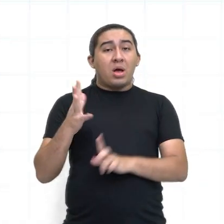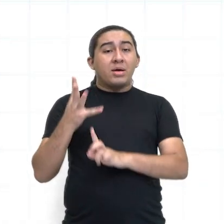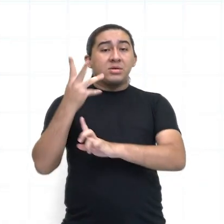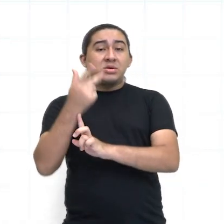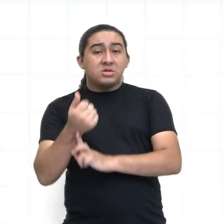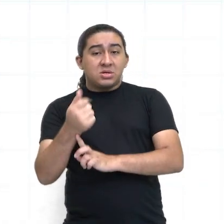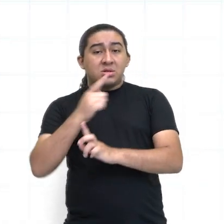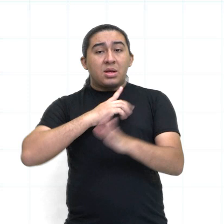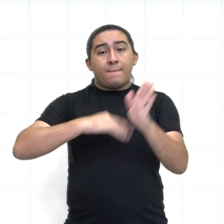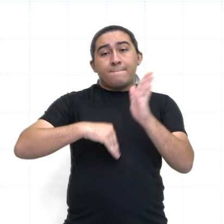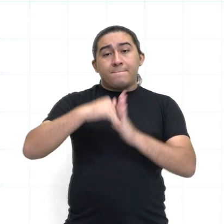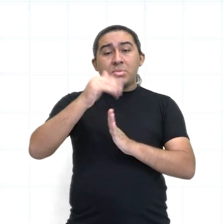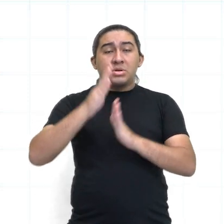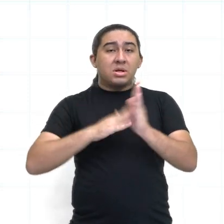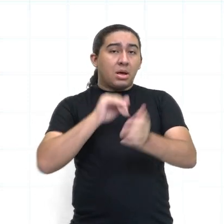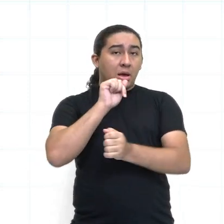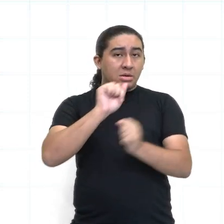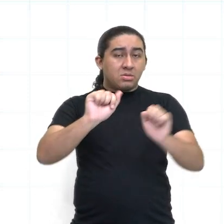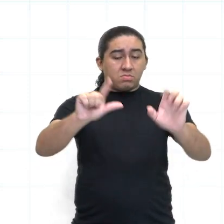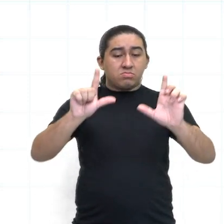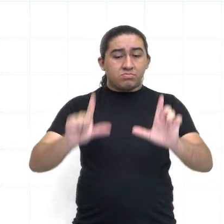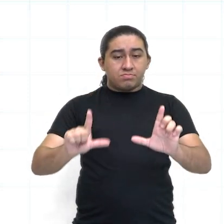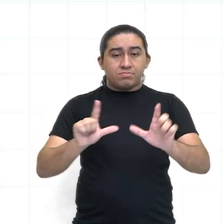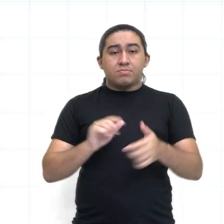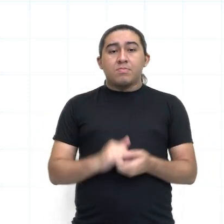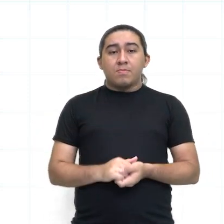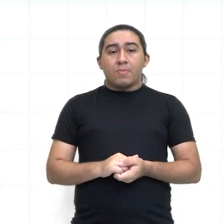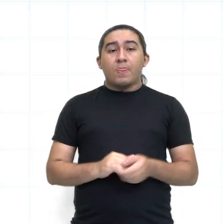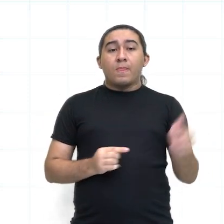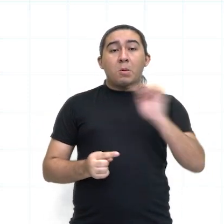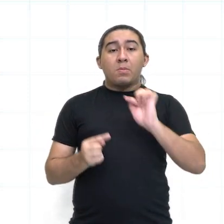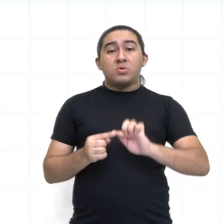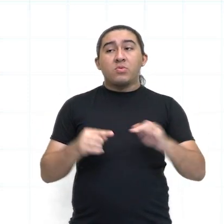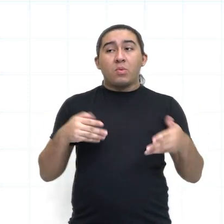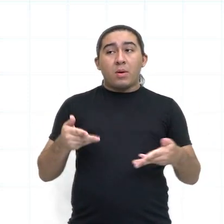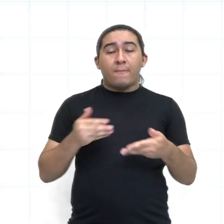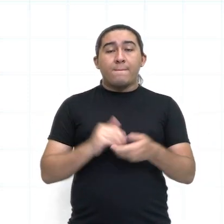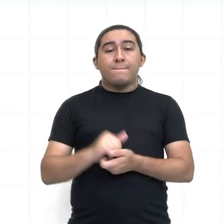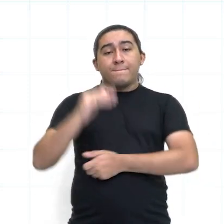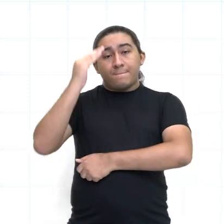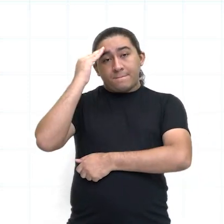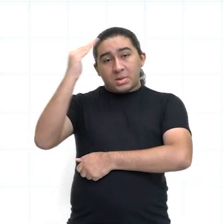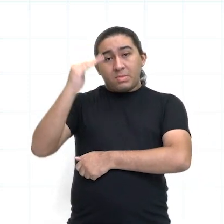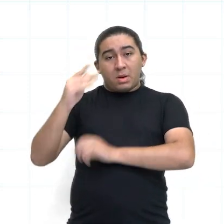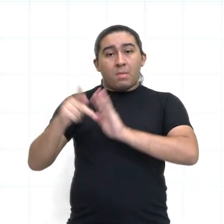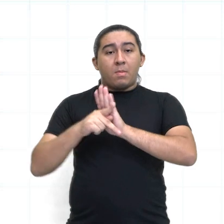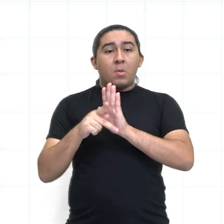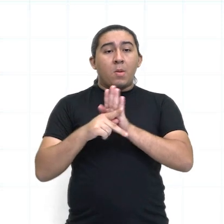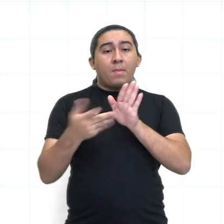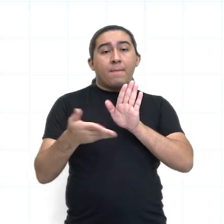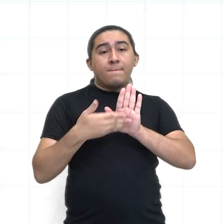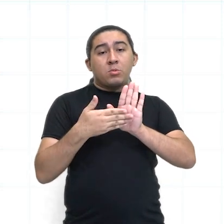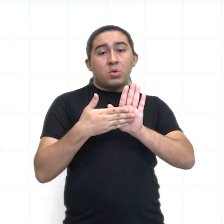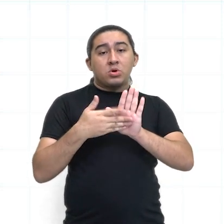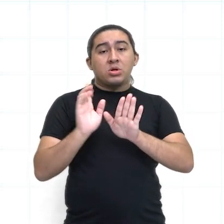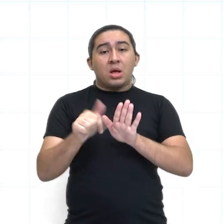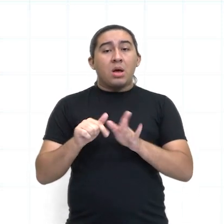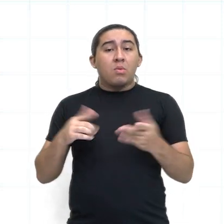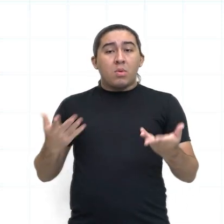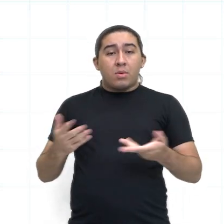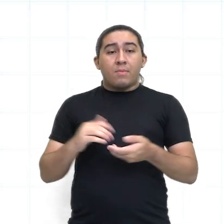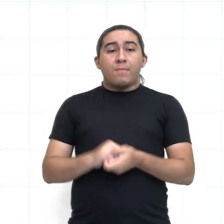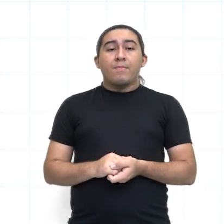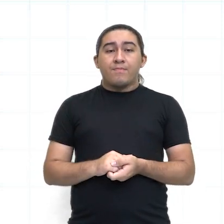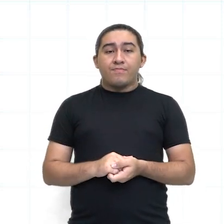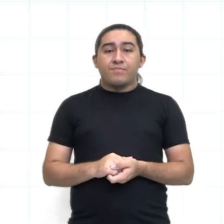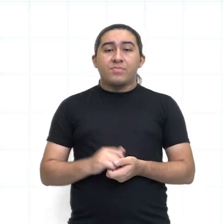ao pintar essa obra? Então, o objetivo principal da proposta do estilo era quebrar com